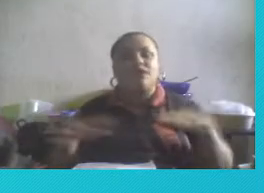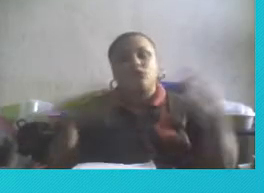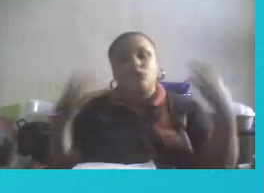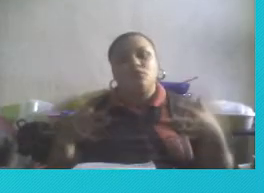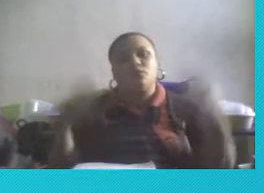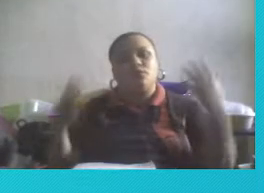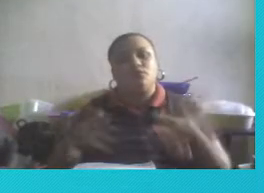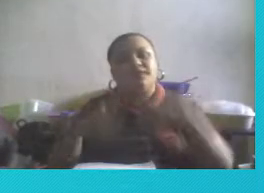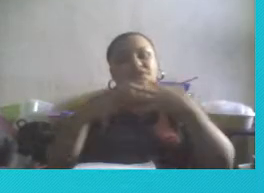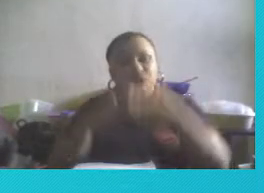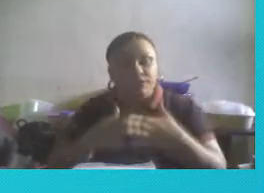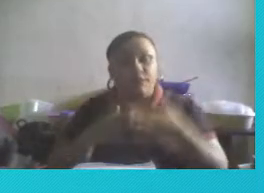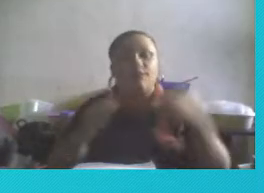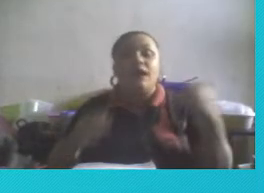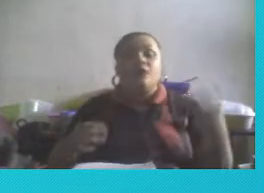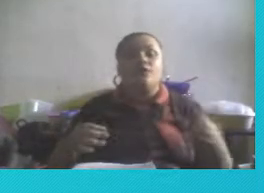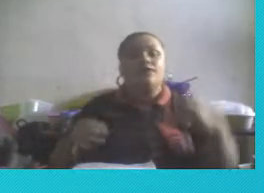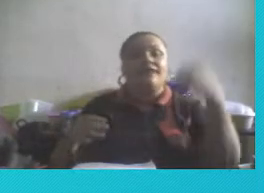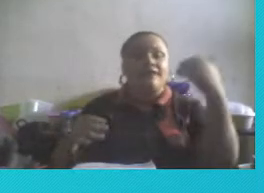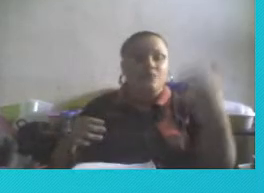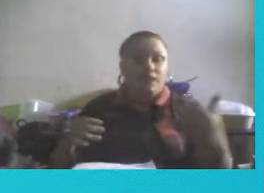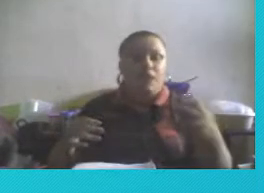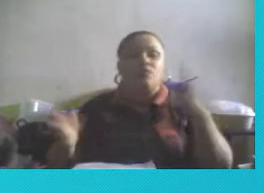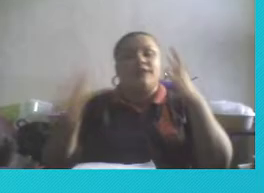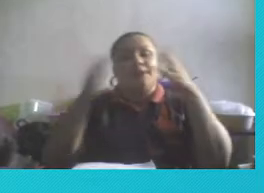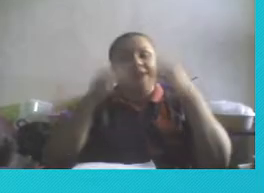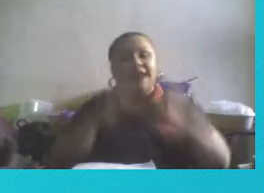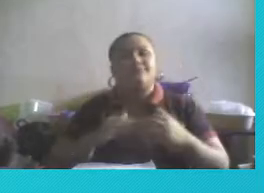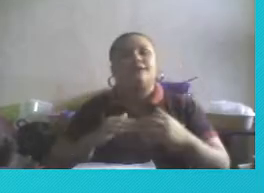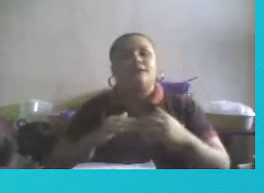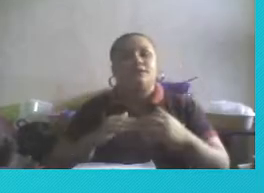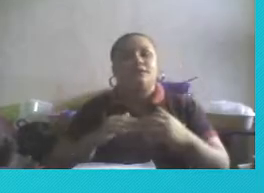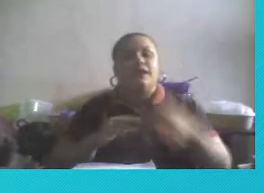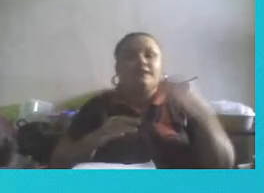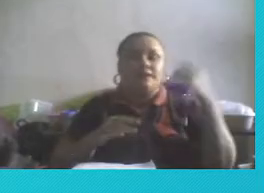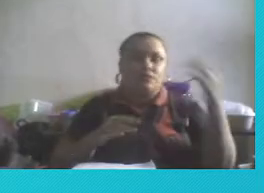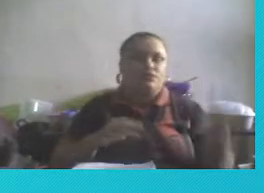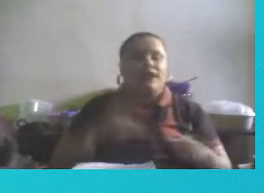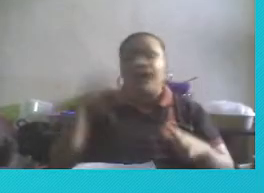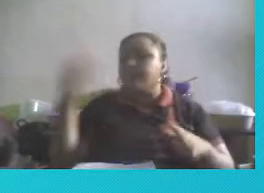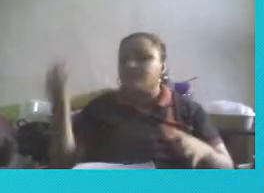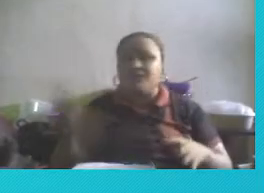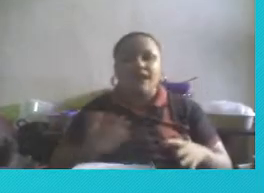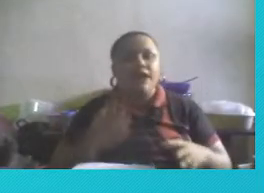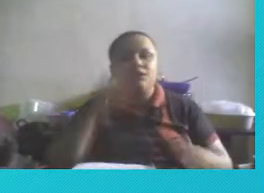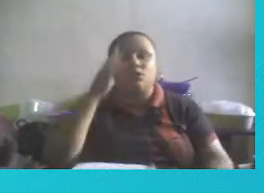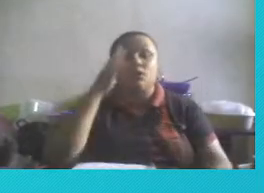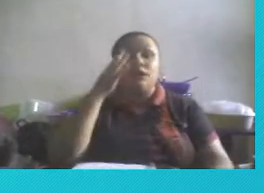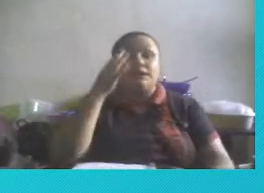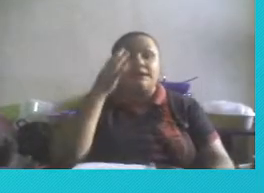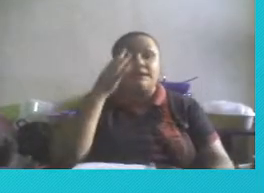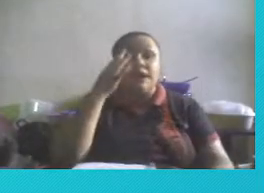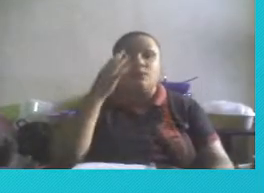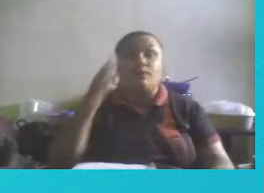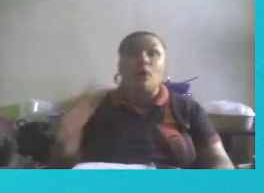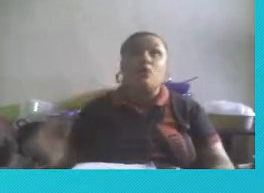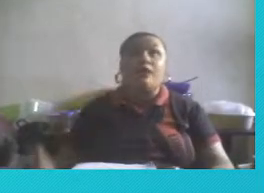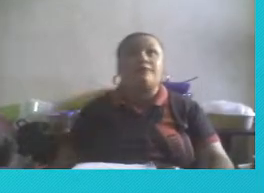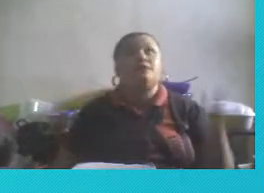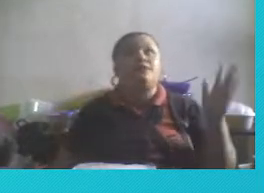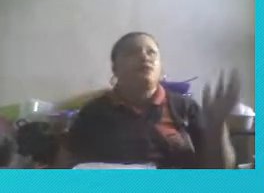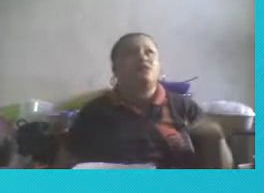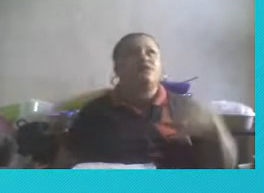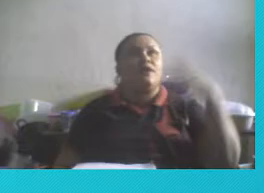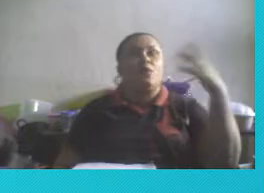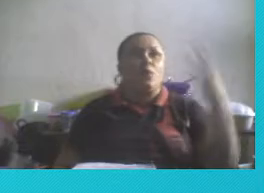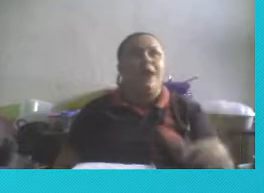fica todo mundo suscetível. Você deve o quê? Usar máscara, né, dentro de casa, direto, tá certo? Procurar,